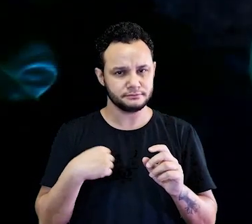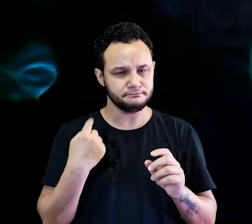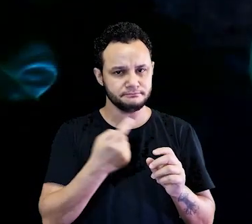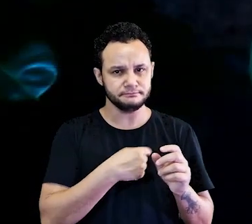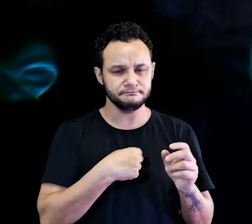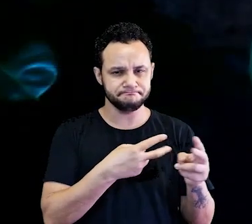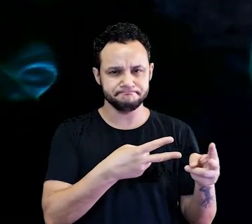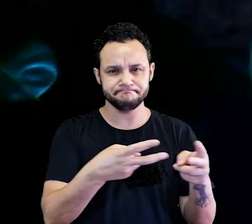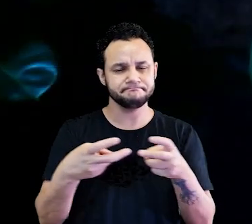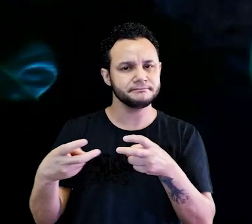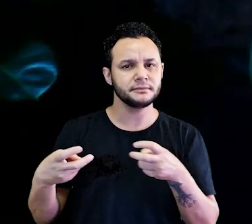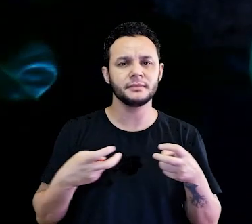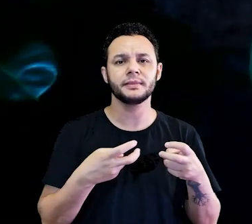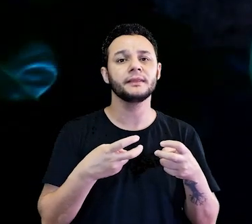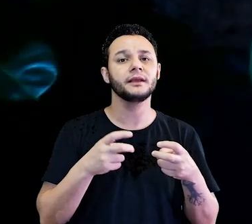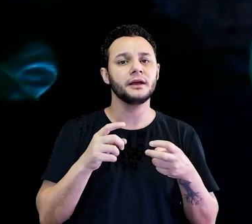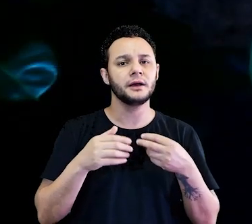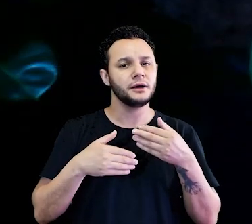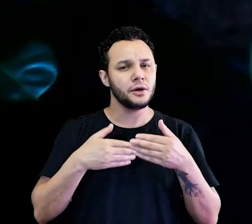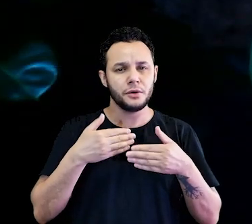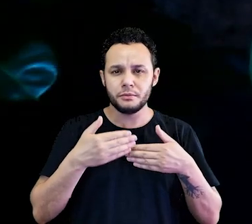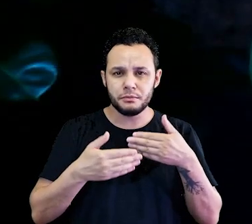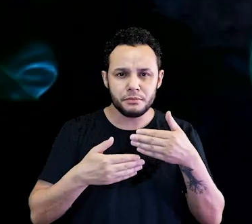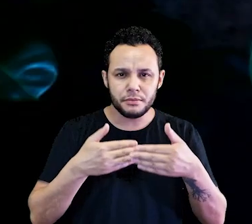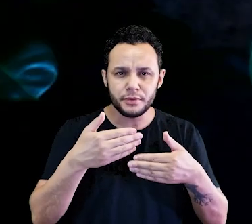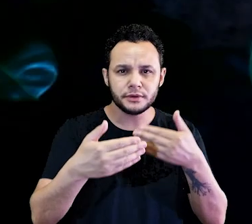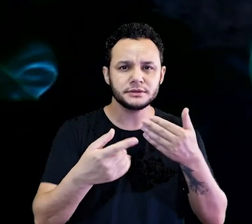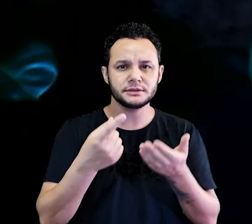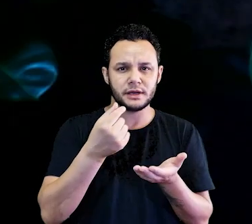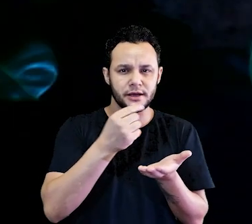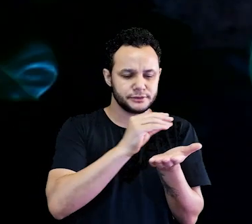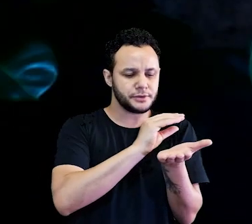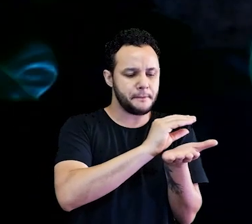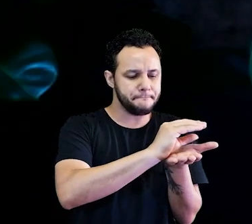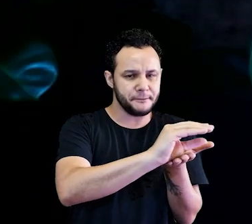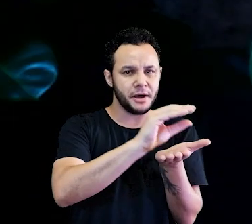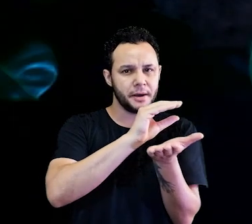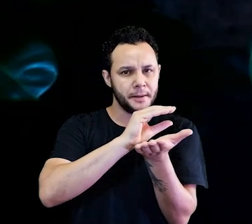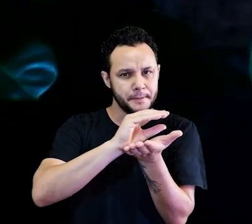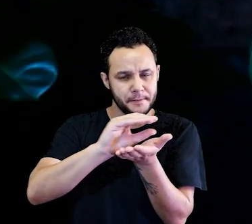percebe que a gente está falando de um processo de financiamento que é